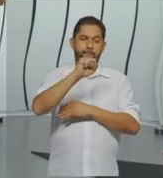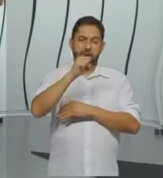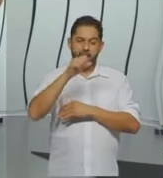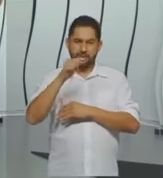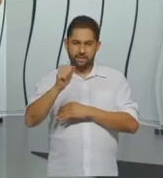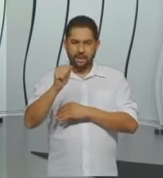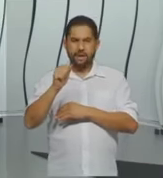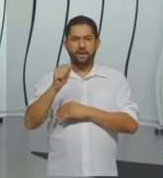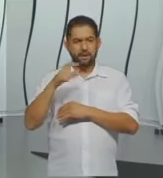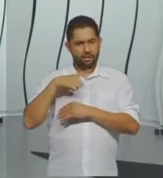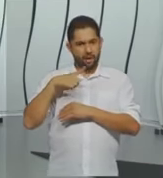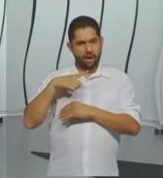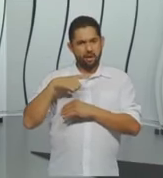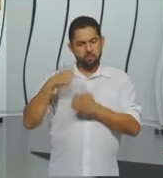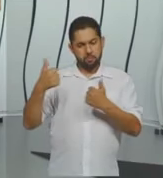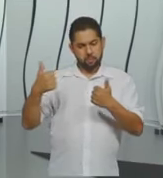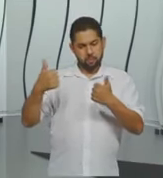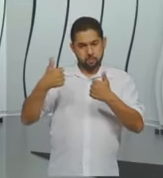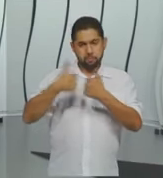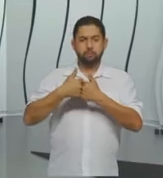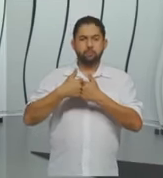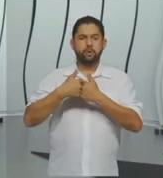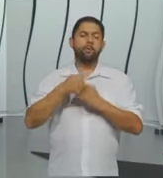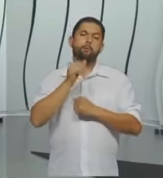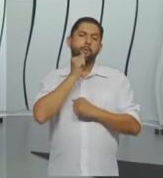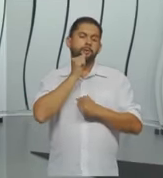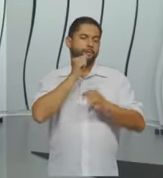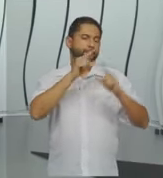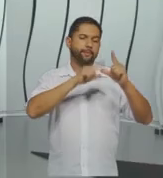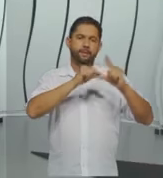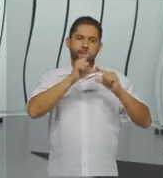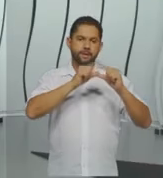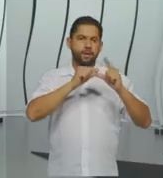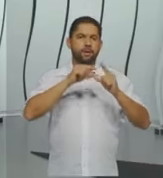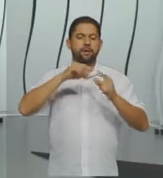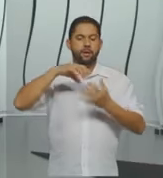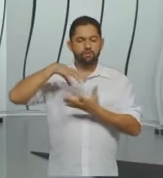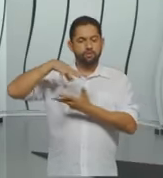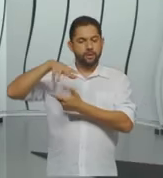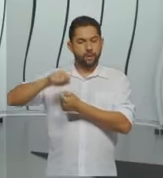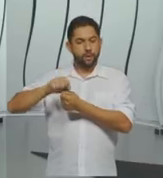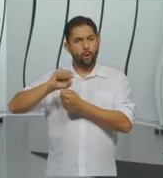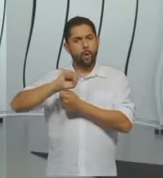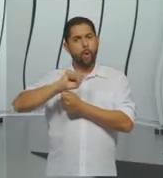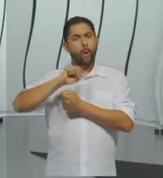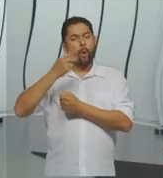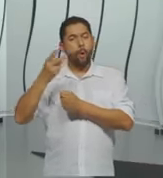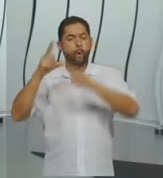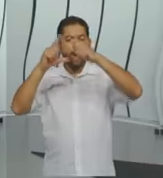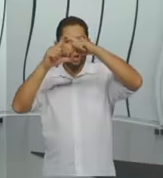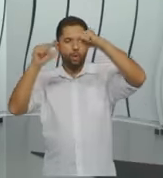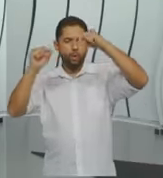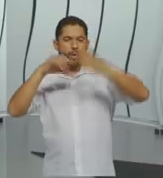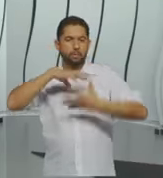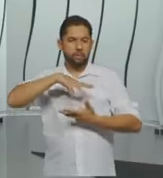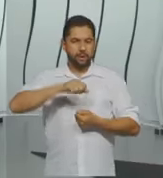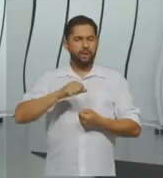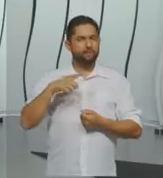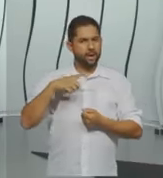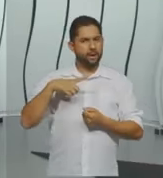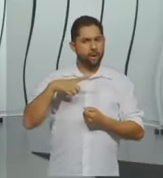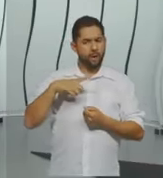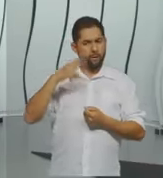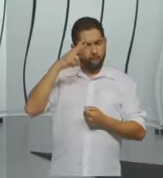um planeta e a estrela, ou dois planetas, ou um planeta e um satélite, haverá uma força de atração gravitacional entre